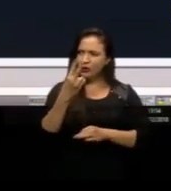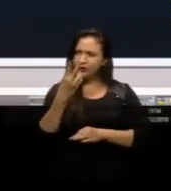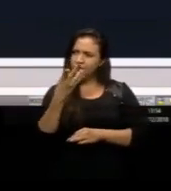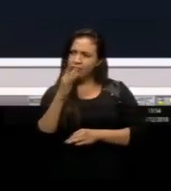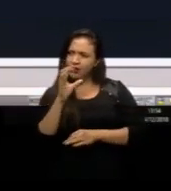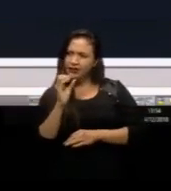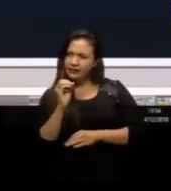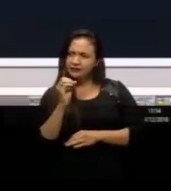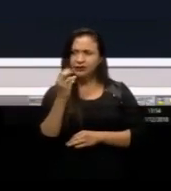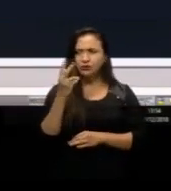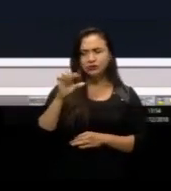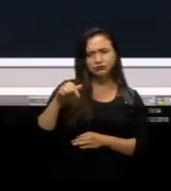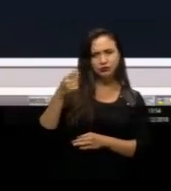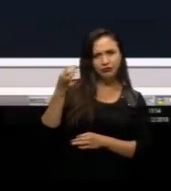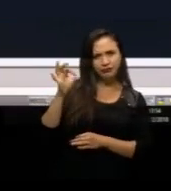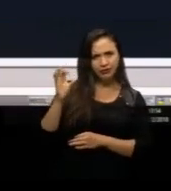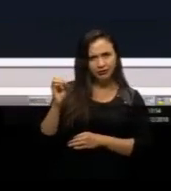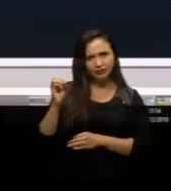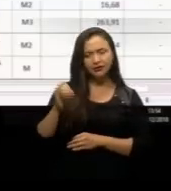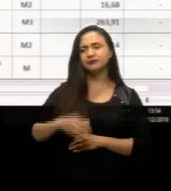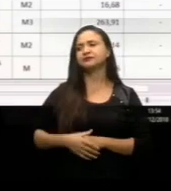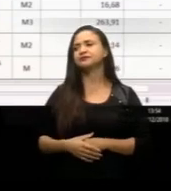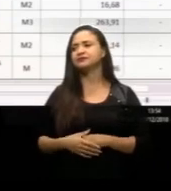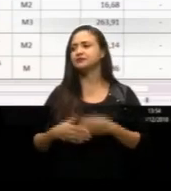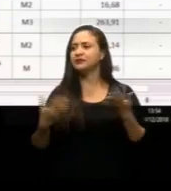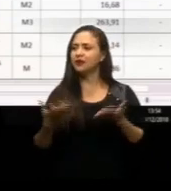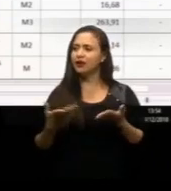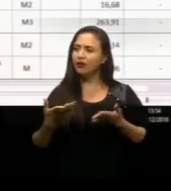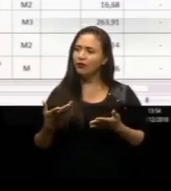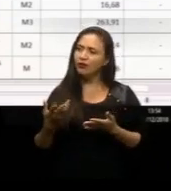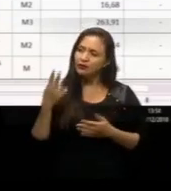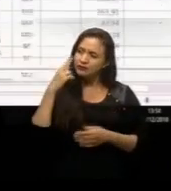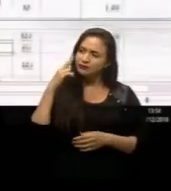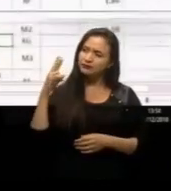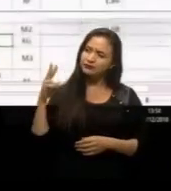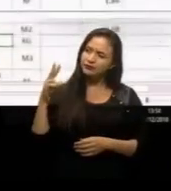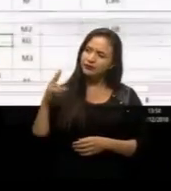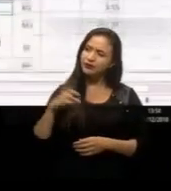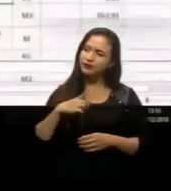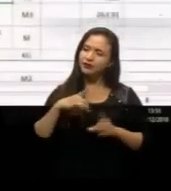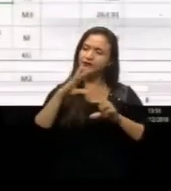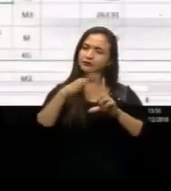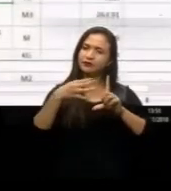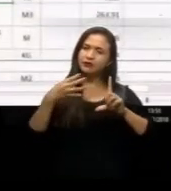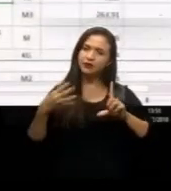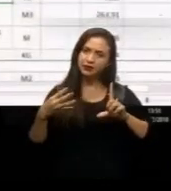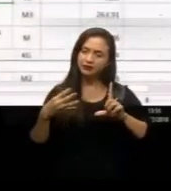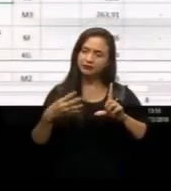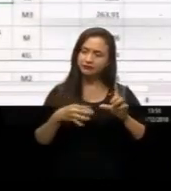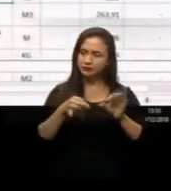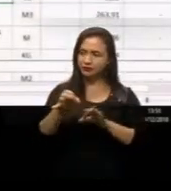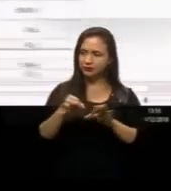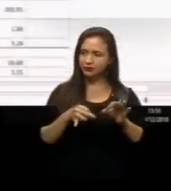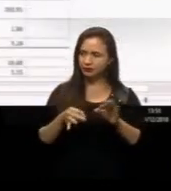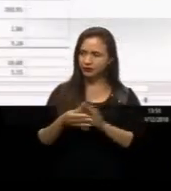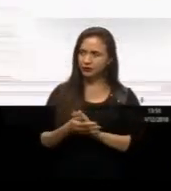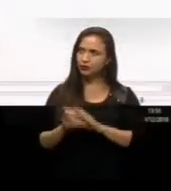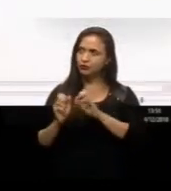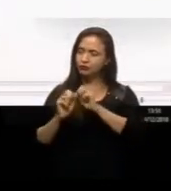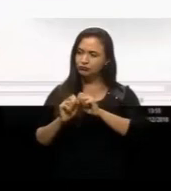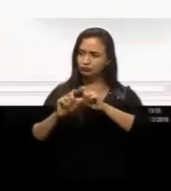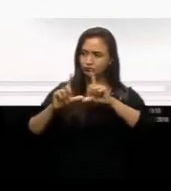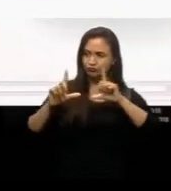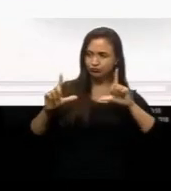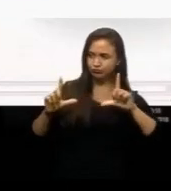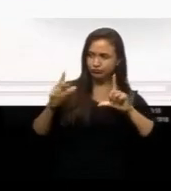2,90. E a gente vai vir aqui, ó, nessa planilha de orçamento. Vou dar um zoom para fora